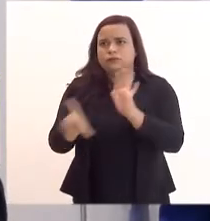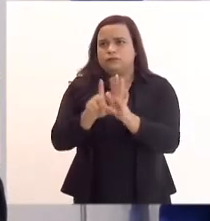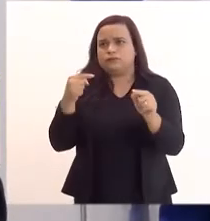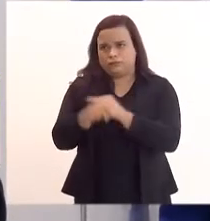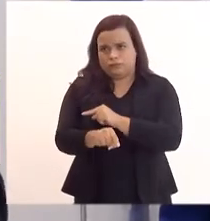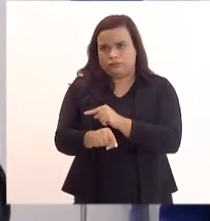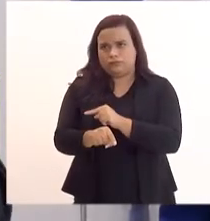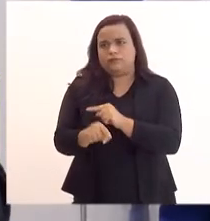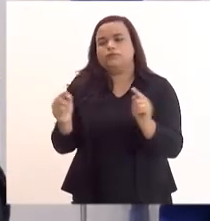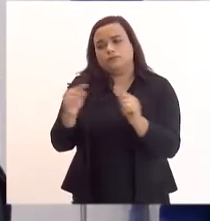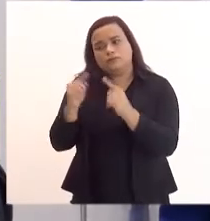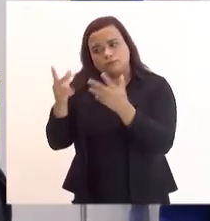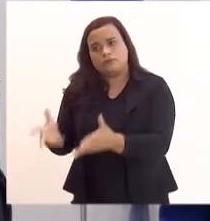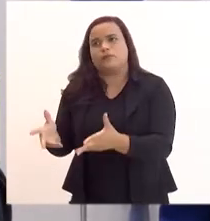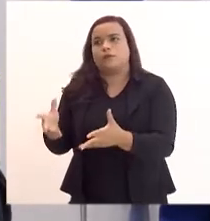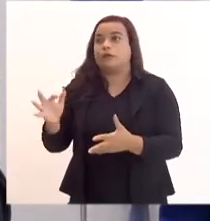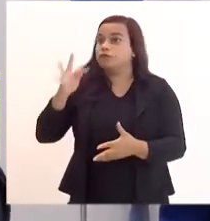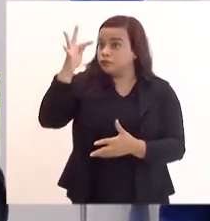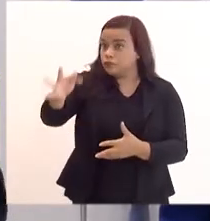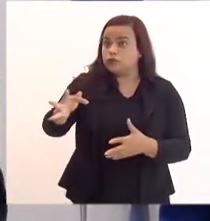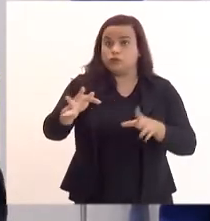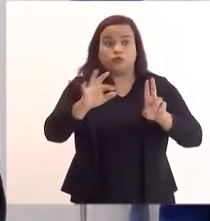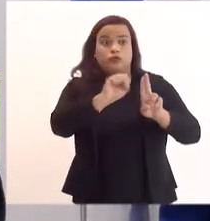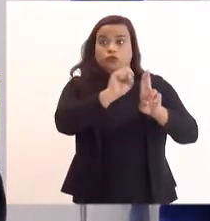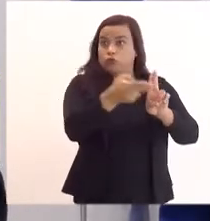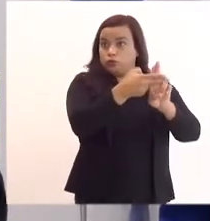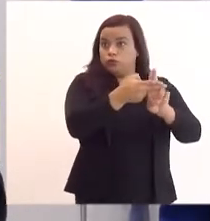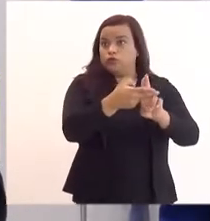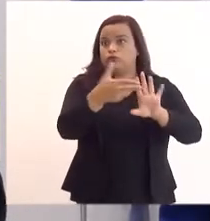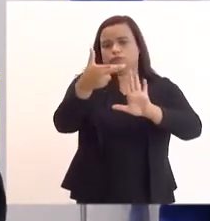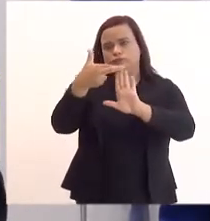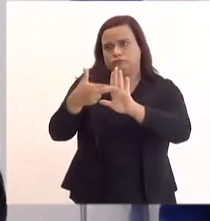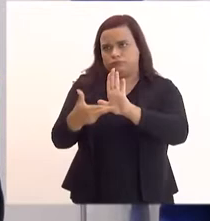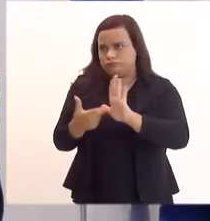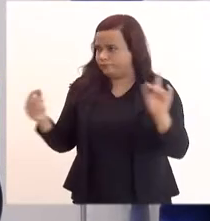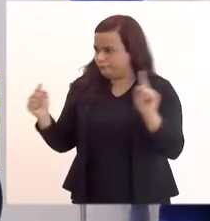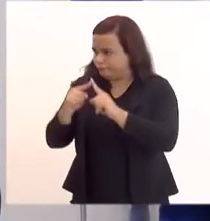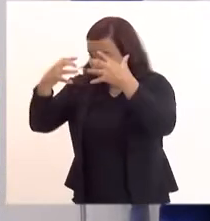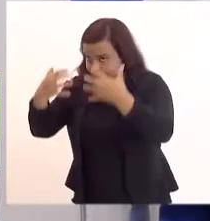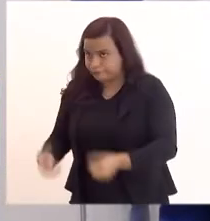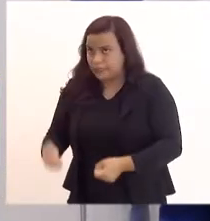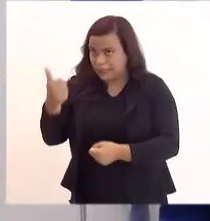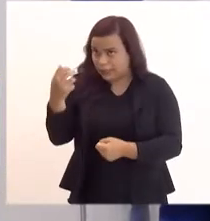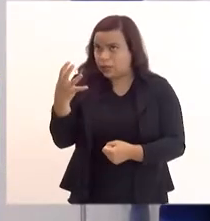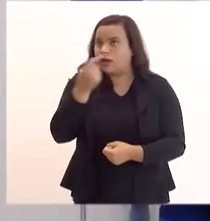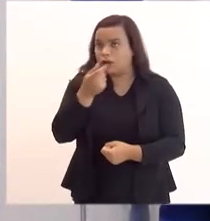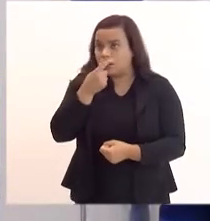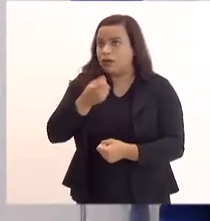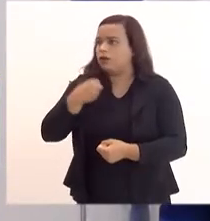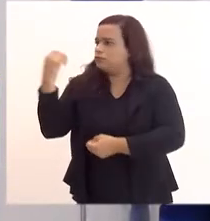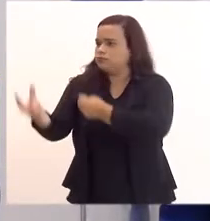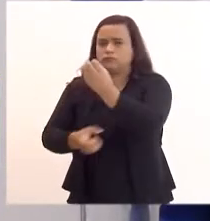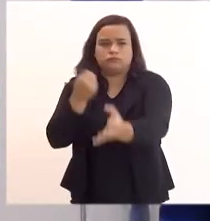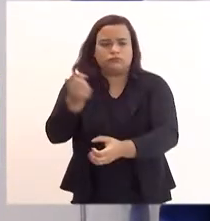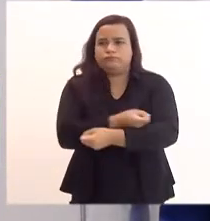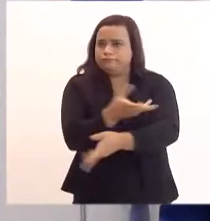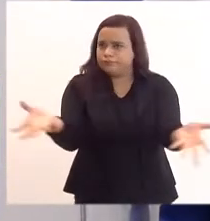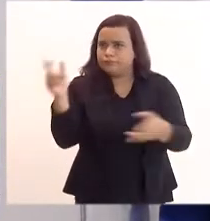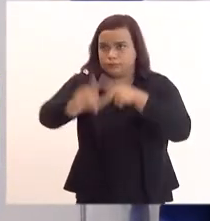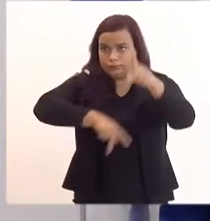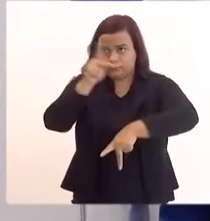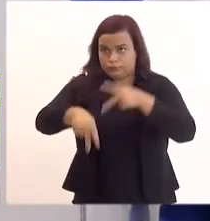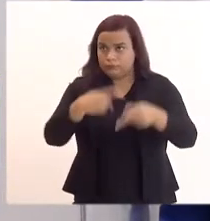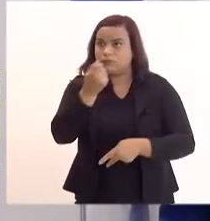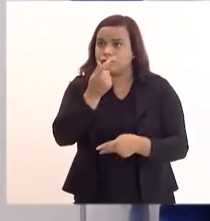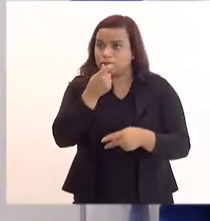opinião, quando o SUS regulamentar os 14 e começar a distribuir para a população, como qualquer outro medicamento,